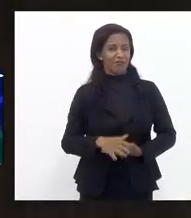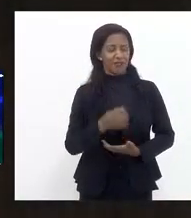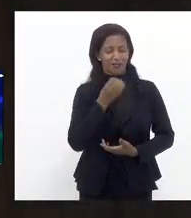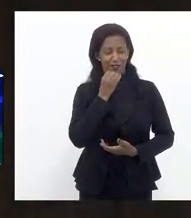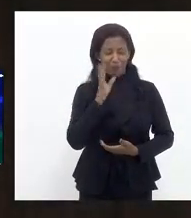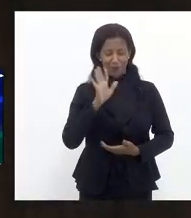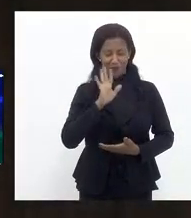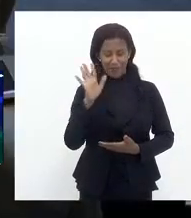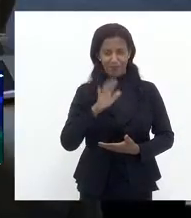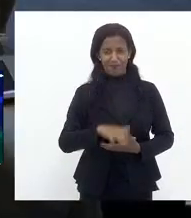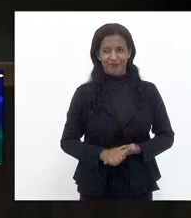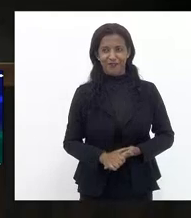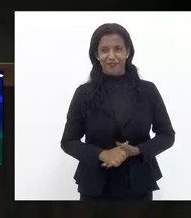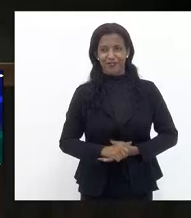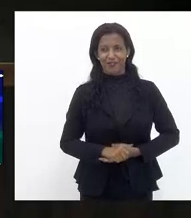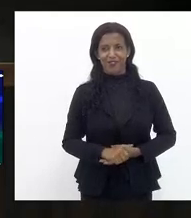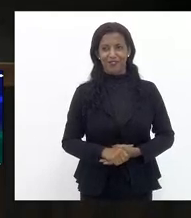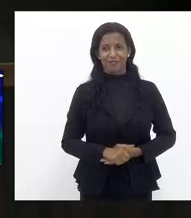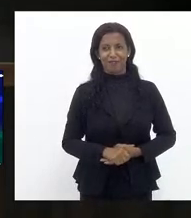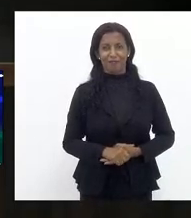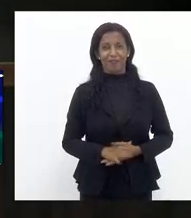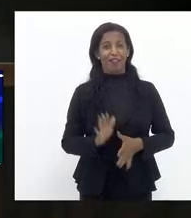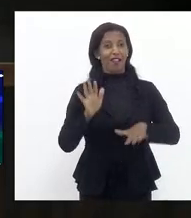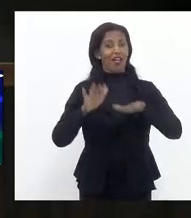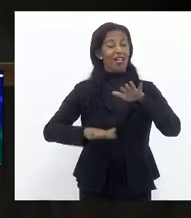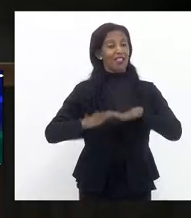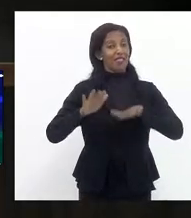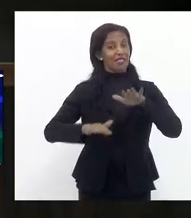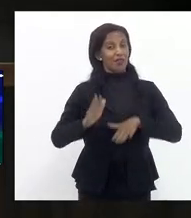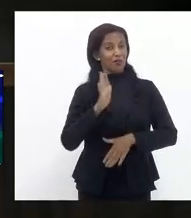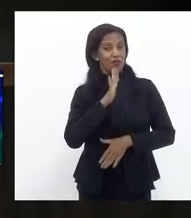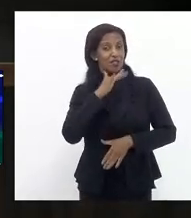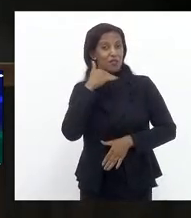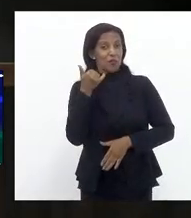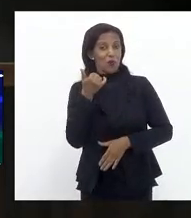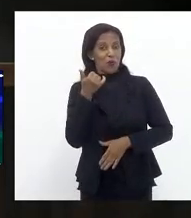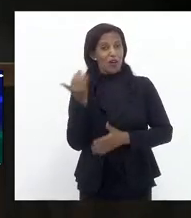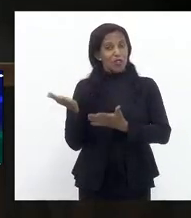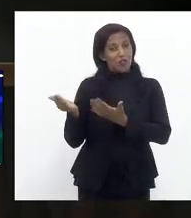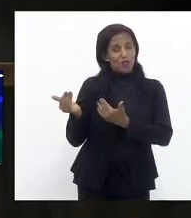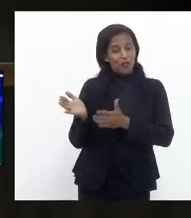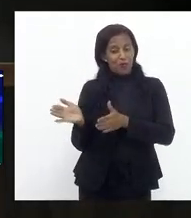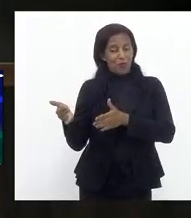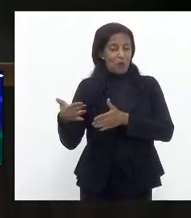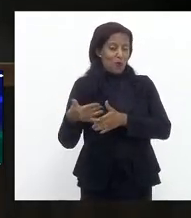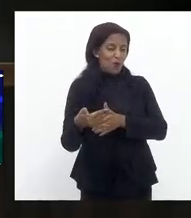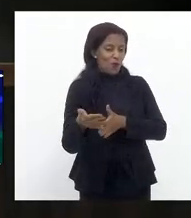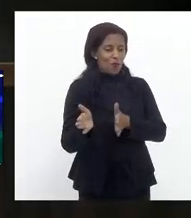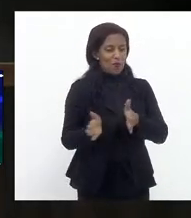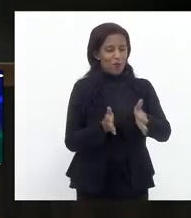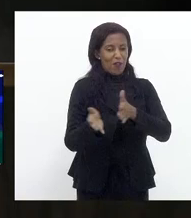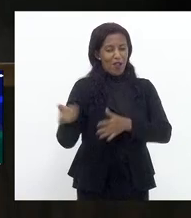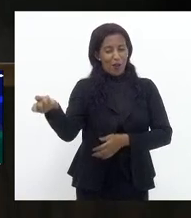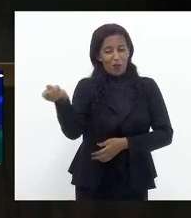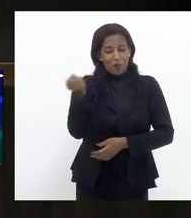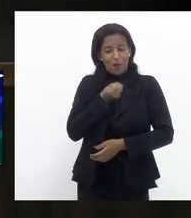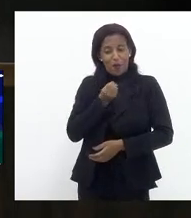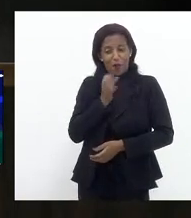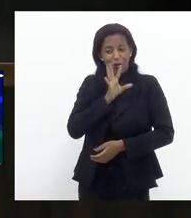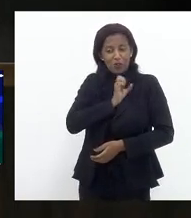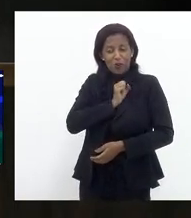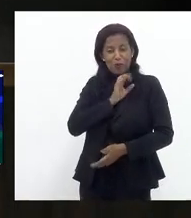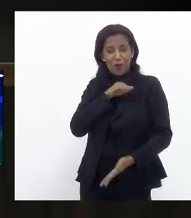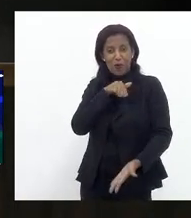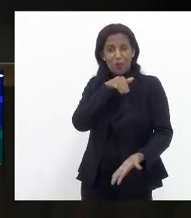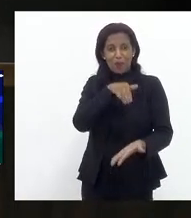presidente. Tô. Talvez, como diz o poeta, bem, talvez eu morra jovem, alguma curva no caminho, algum punhal de amor traído